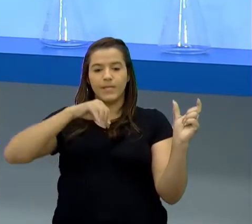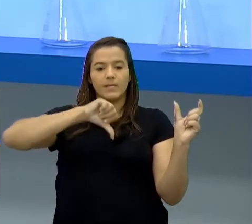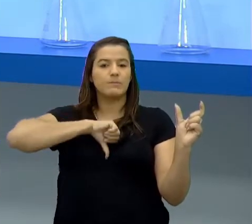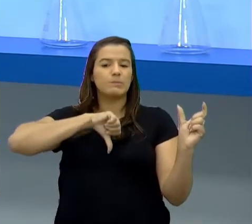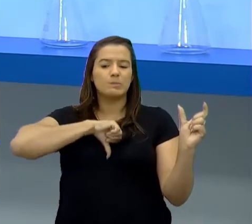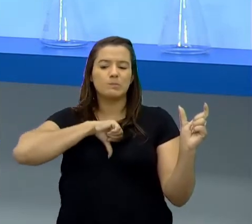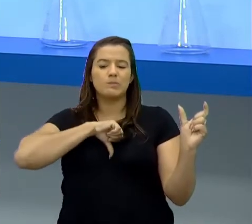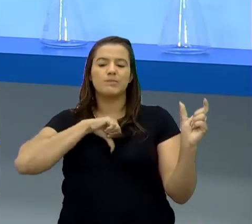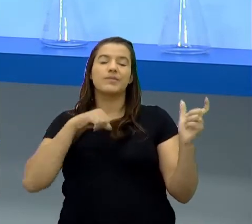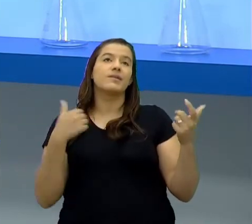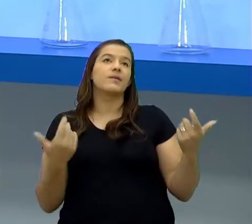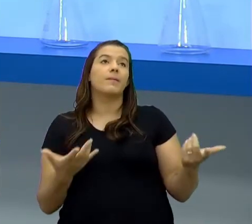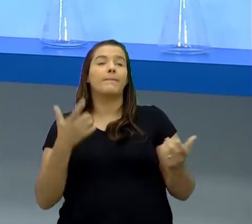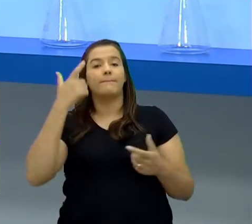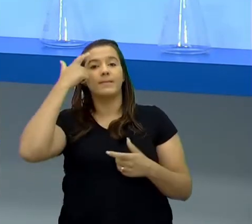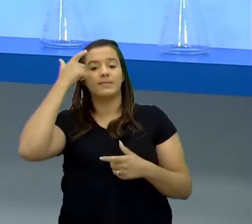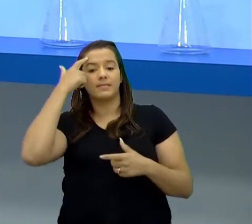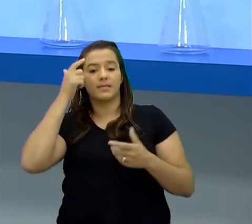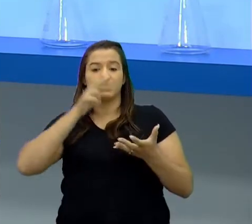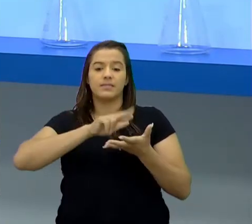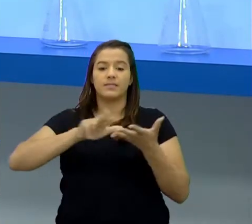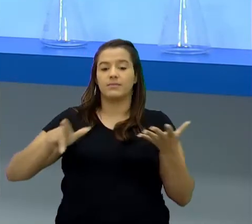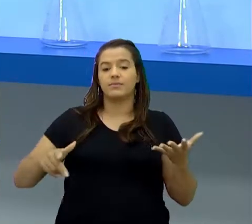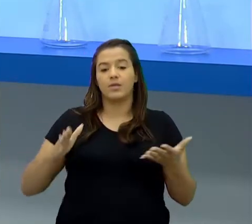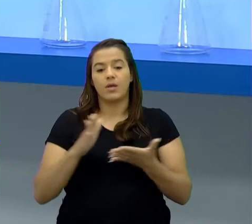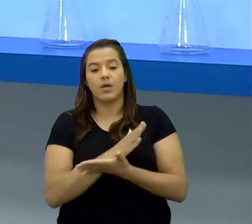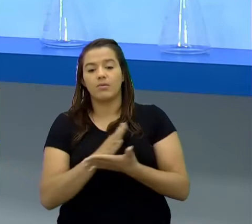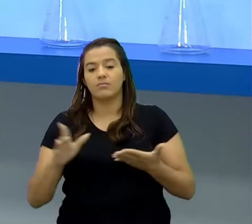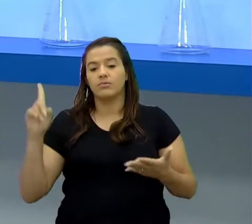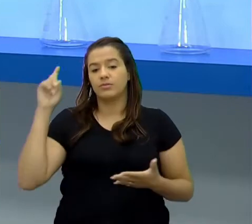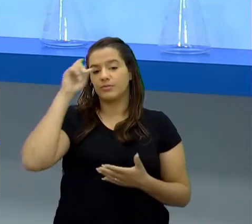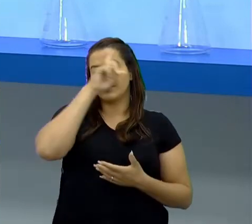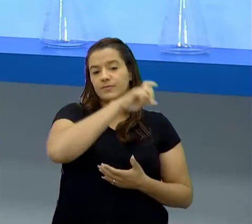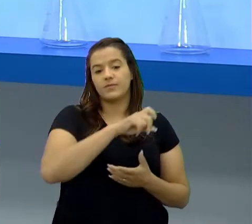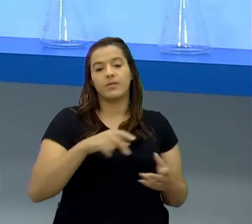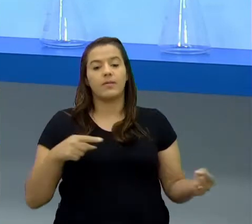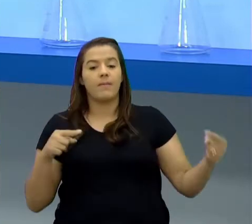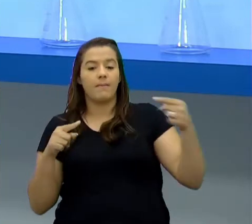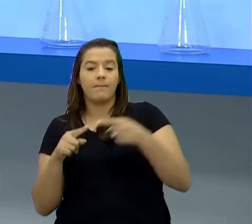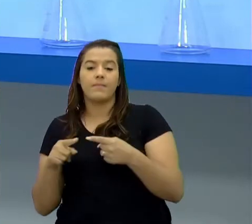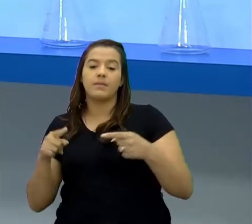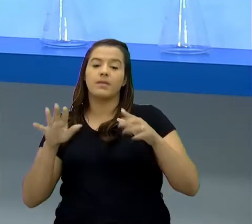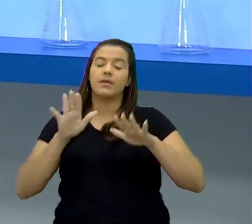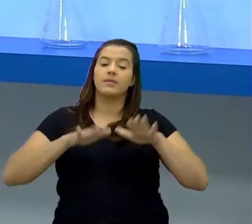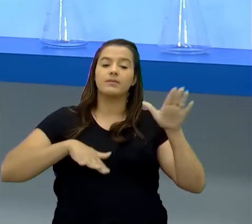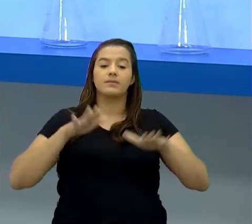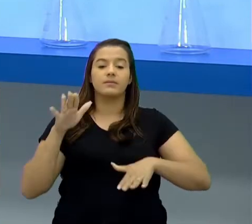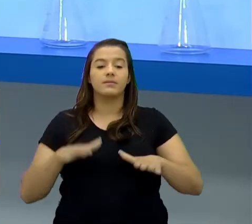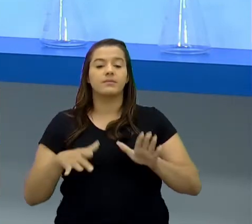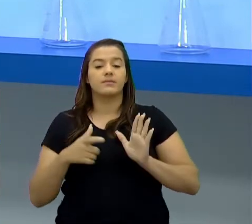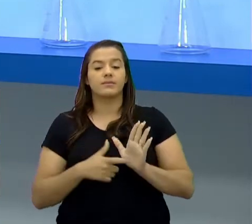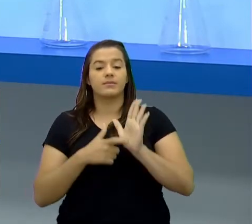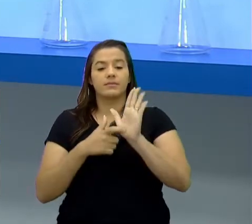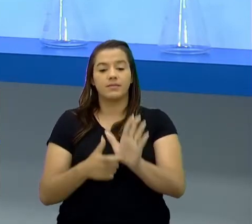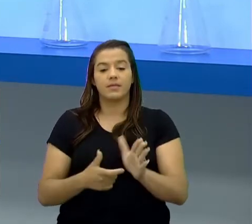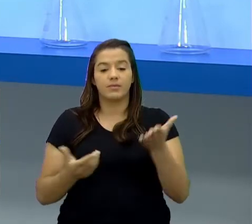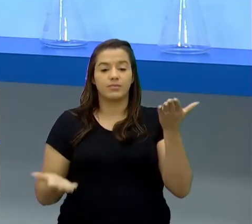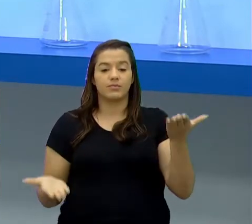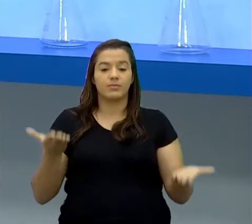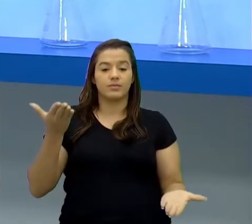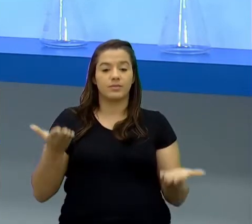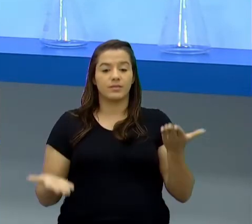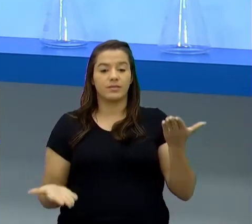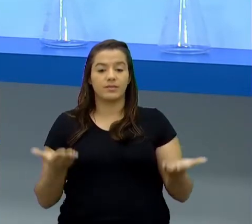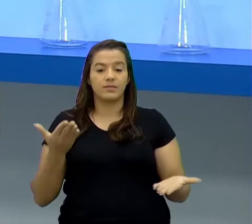coisa genérica. Nós temos dificuldades, anseios familiares, mas algo realmente que traga um desequilíbrio